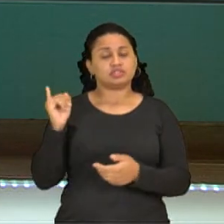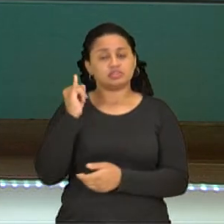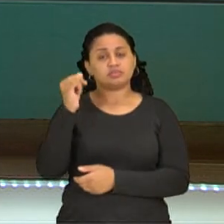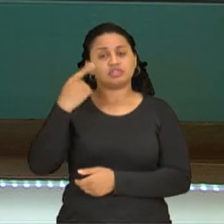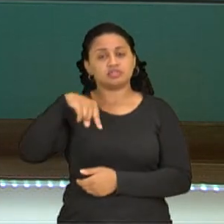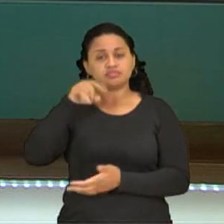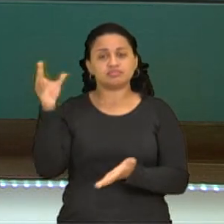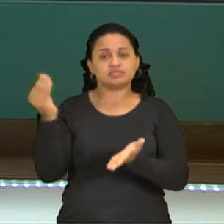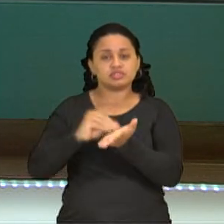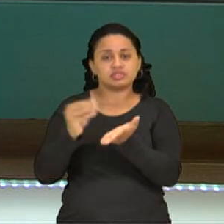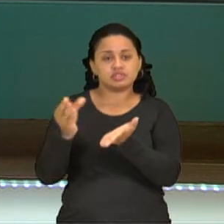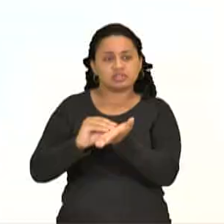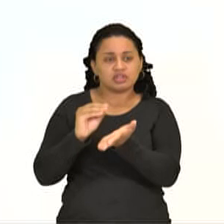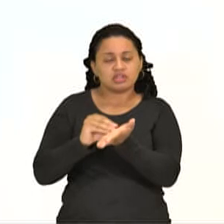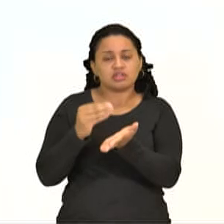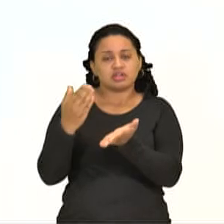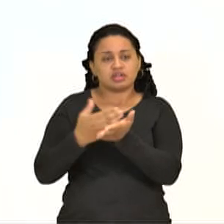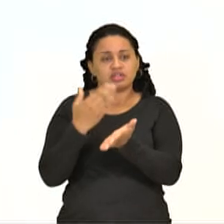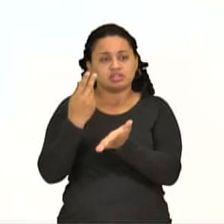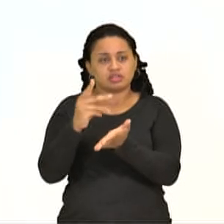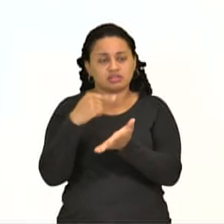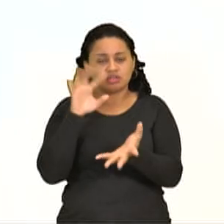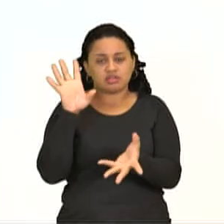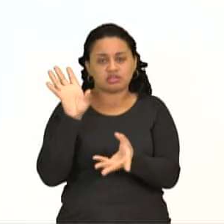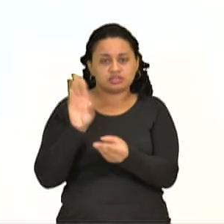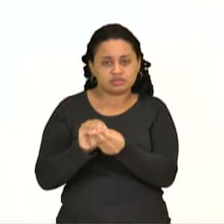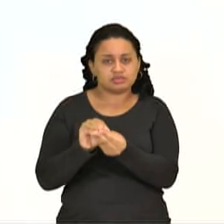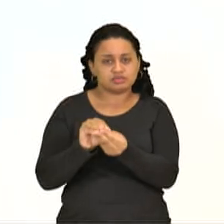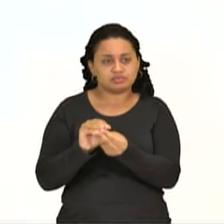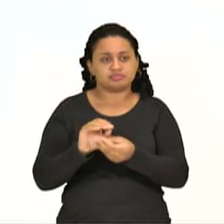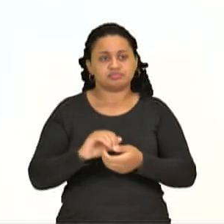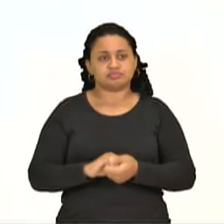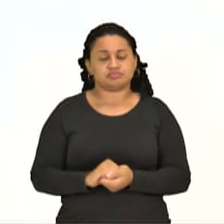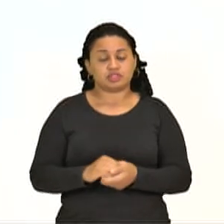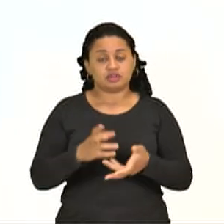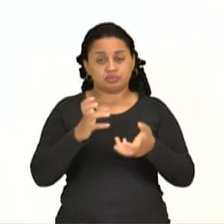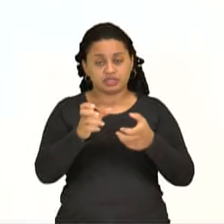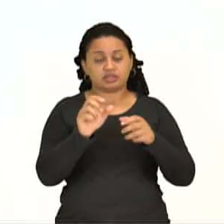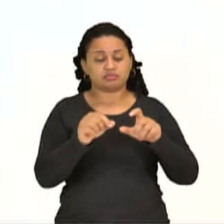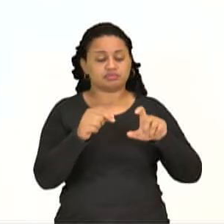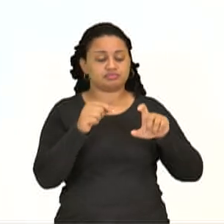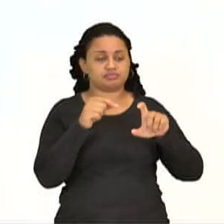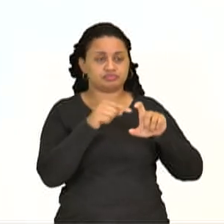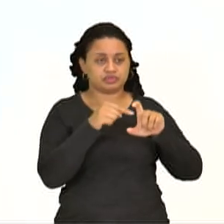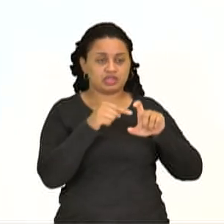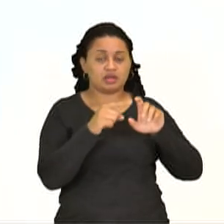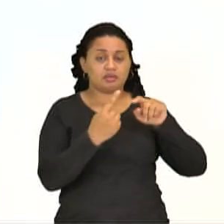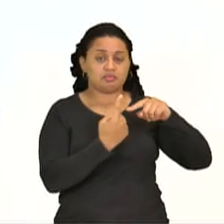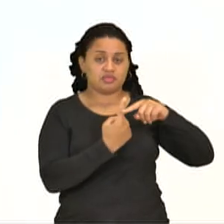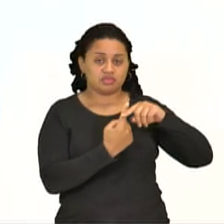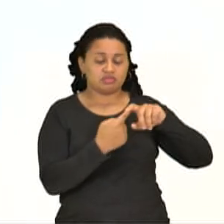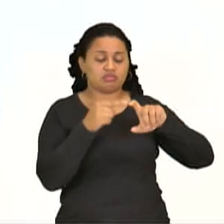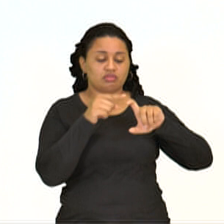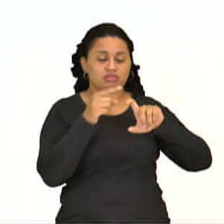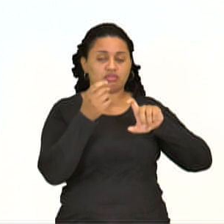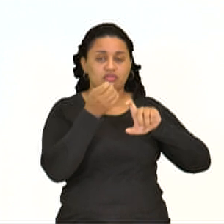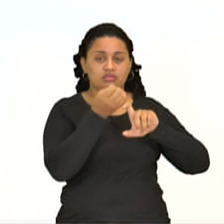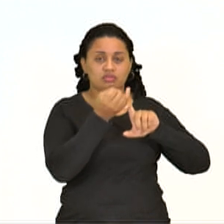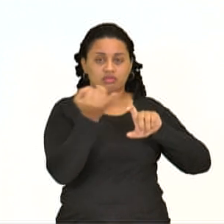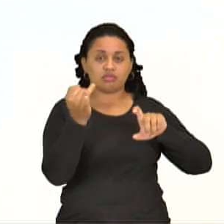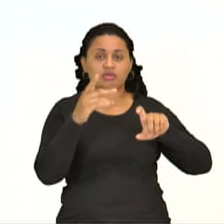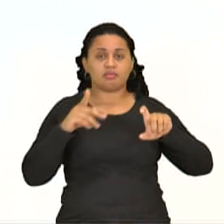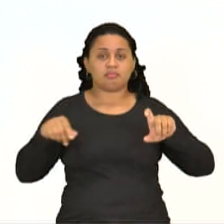vocês registrarem no caderno esse resuminho, tá? Olha lá, base positiva, né,